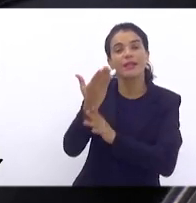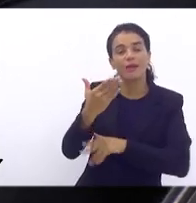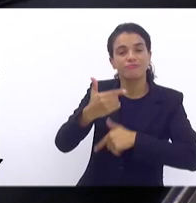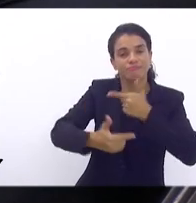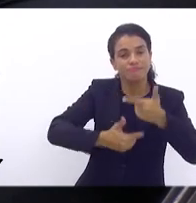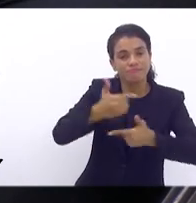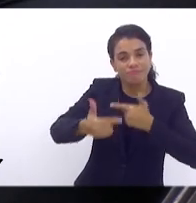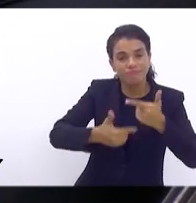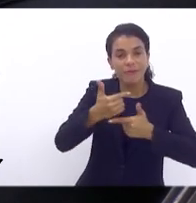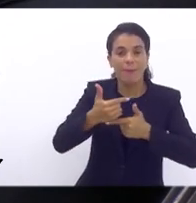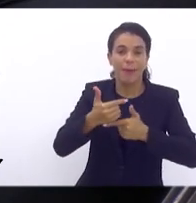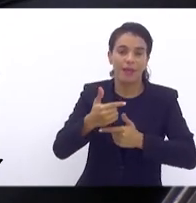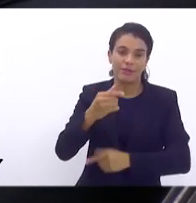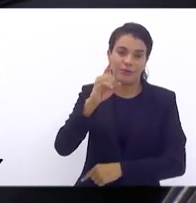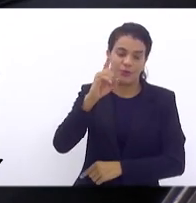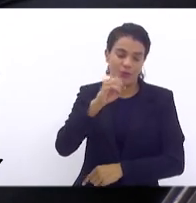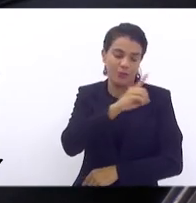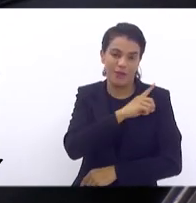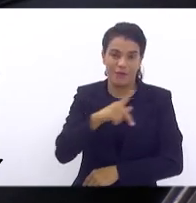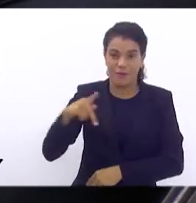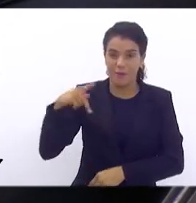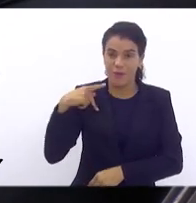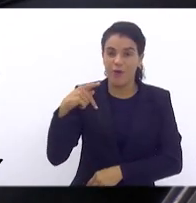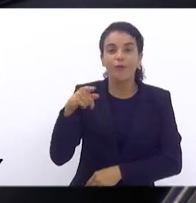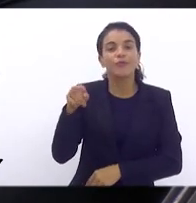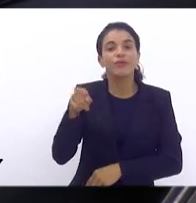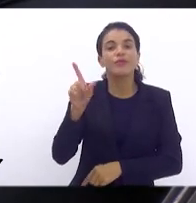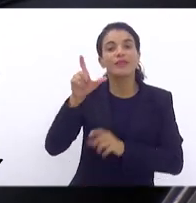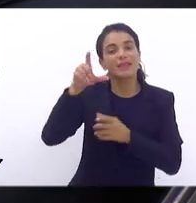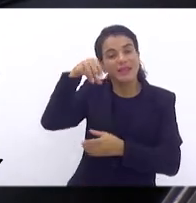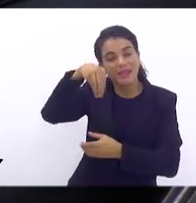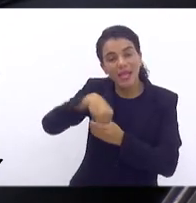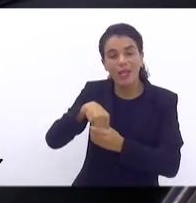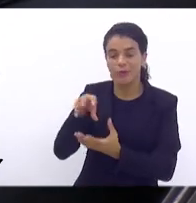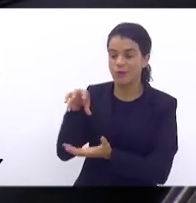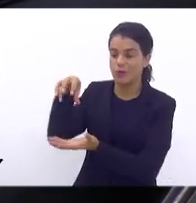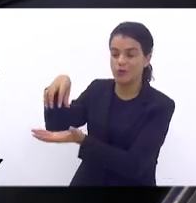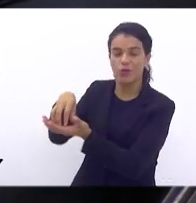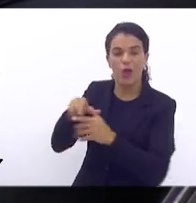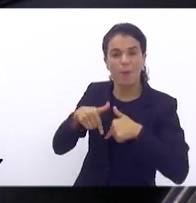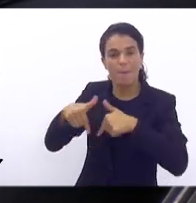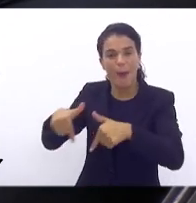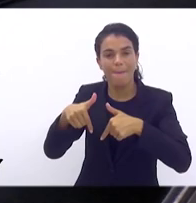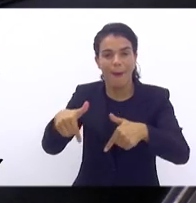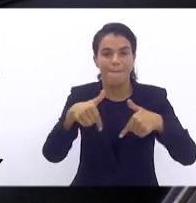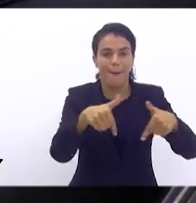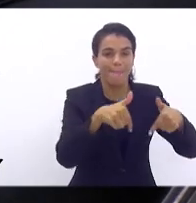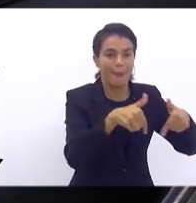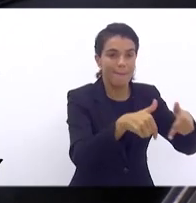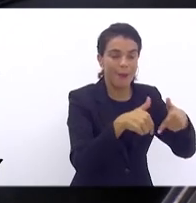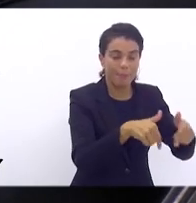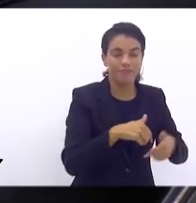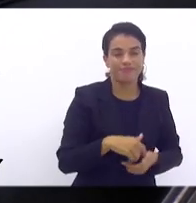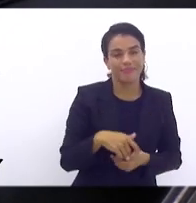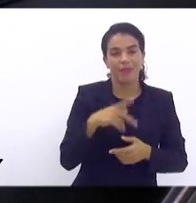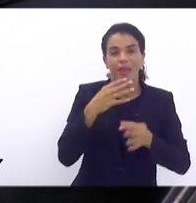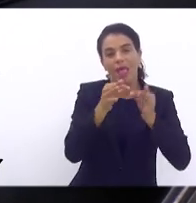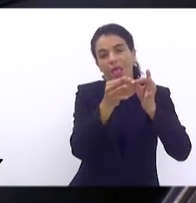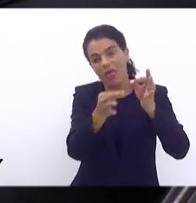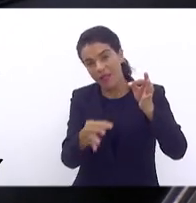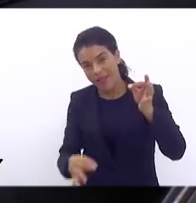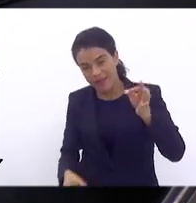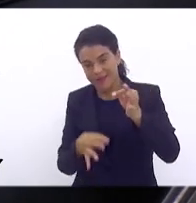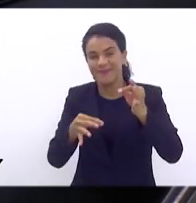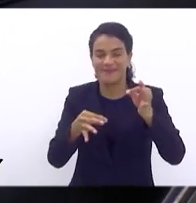é dos Defensores defensores lá na ponta nos órgãos de atuação né feita essa longa introdução